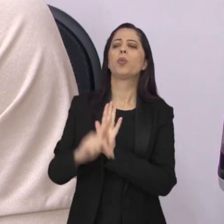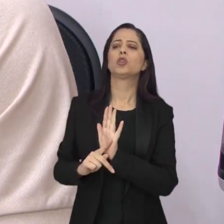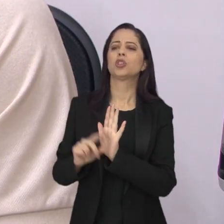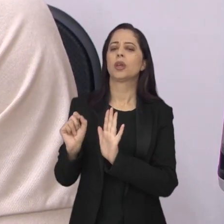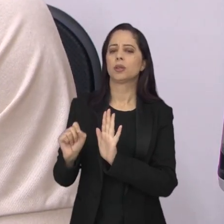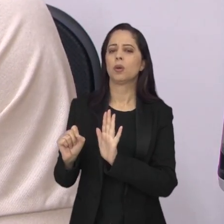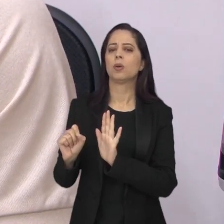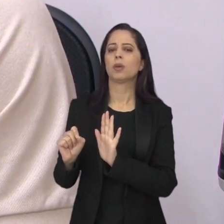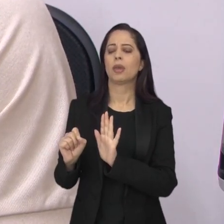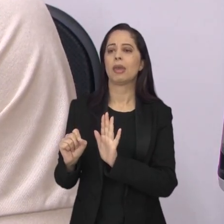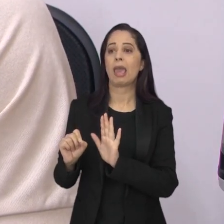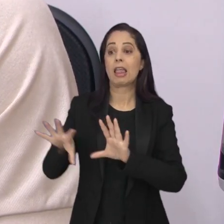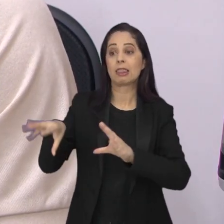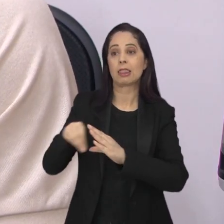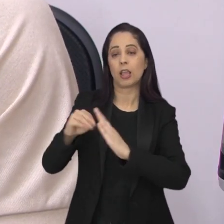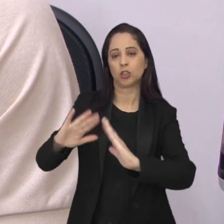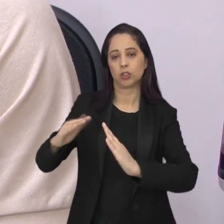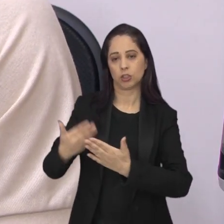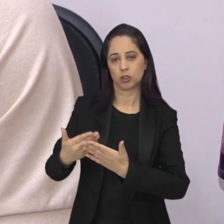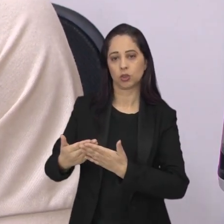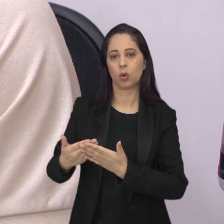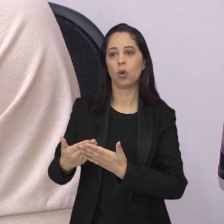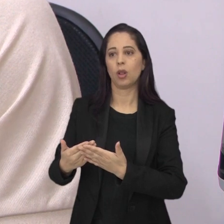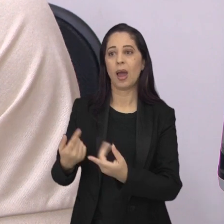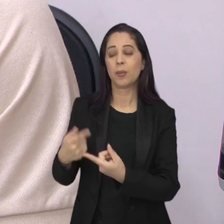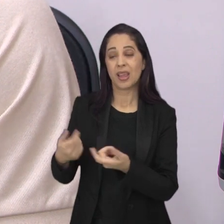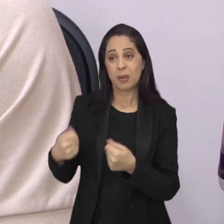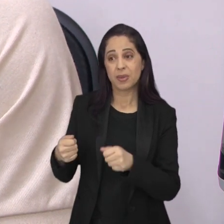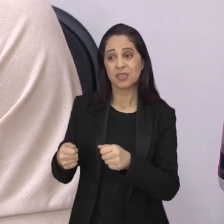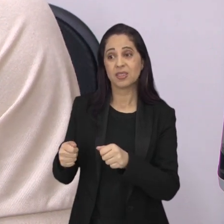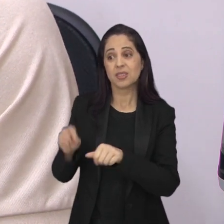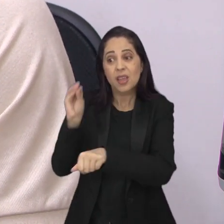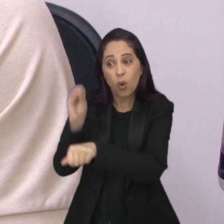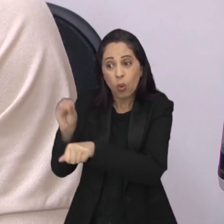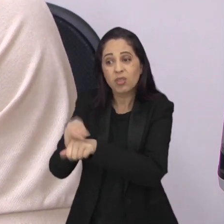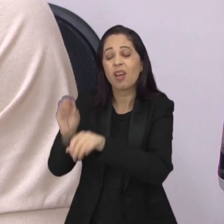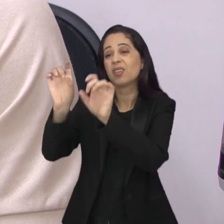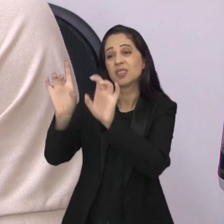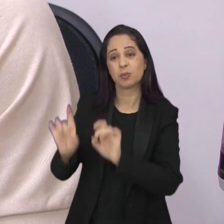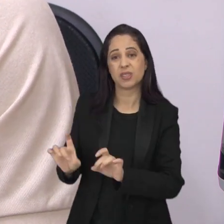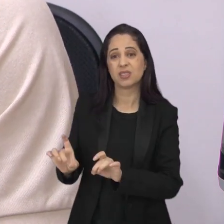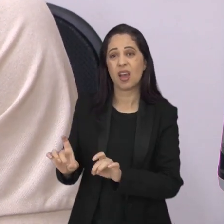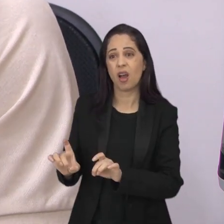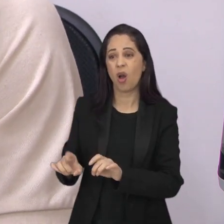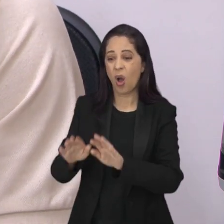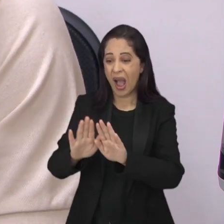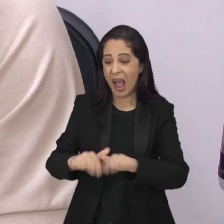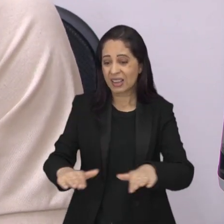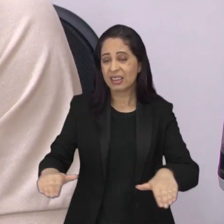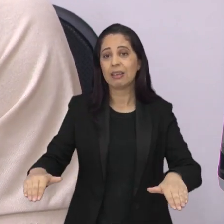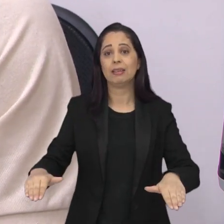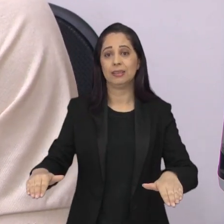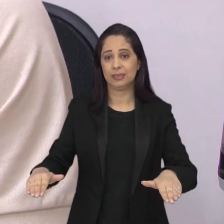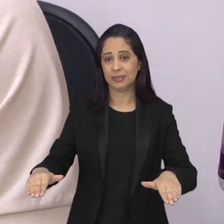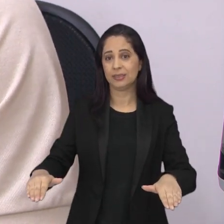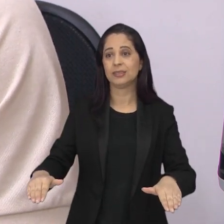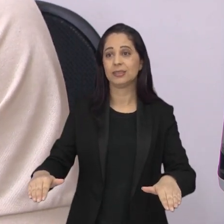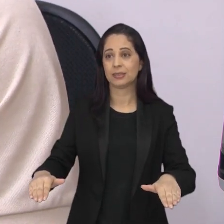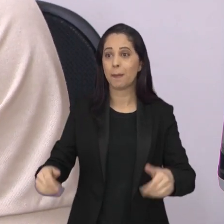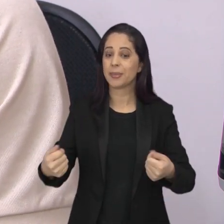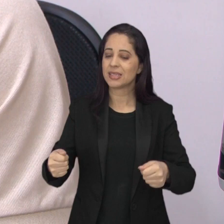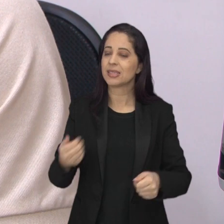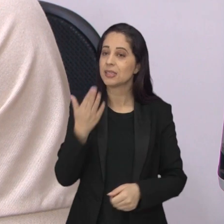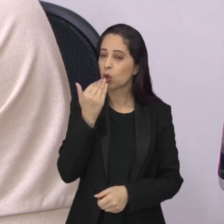do projeto é para colocá-lo na rede pública, né? Nas escolas, para ter um cuidado especial. A gente sabe que algumas crianças